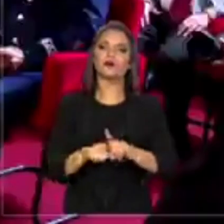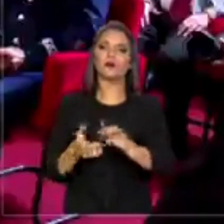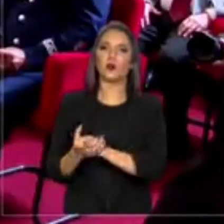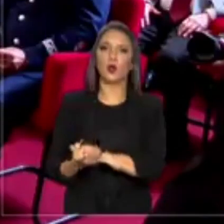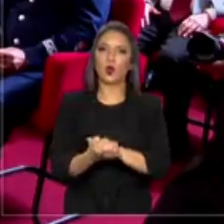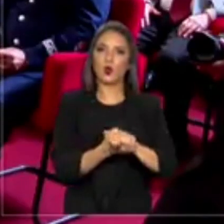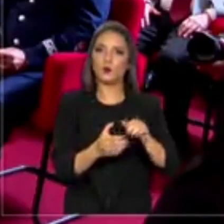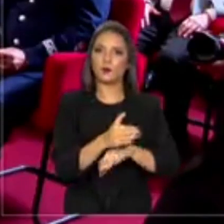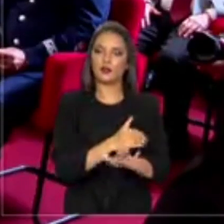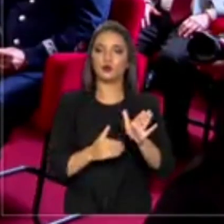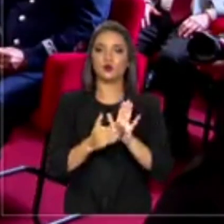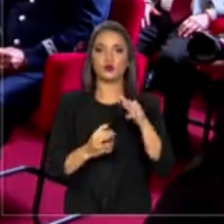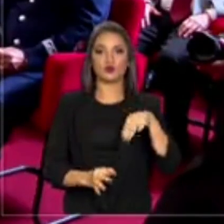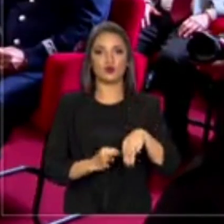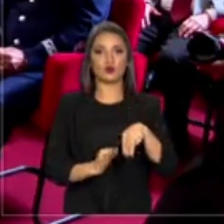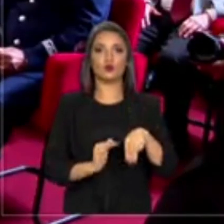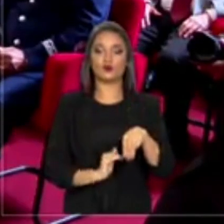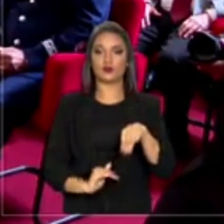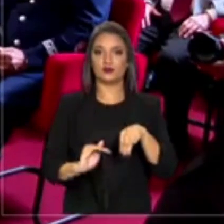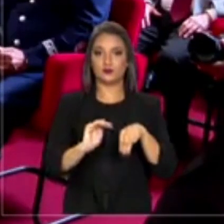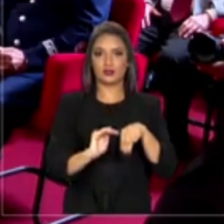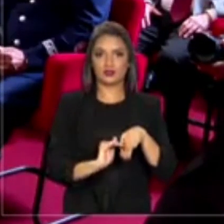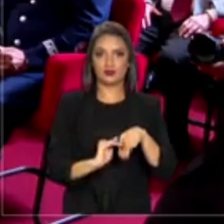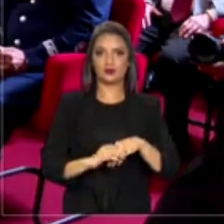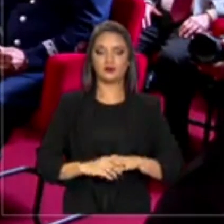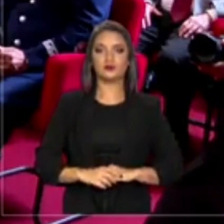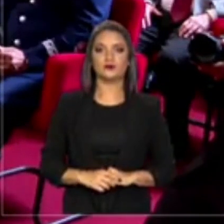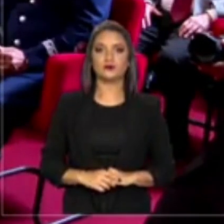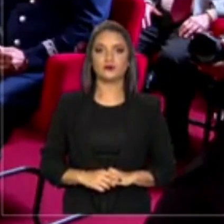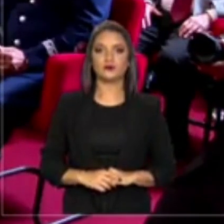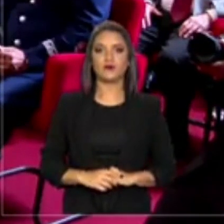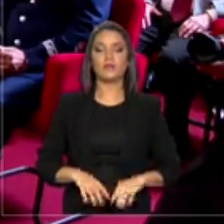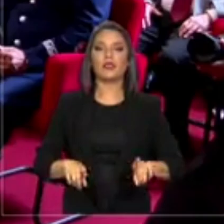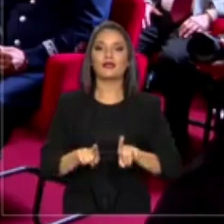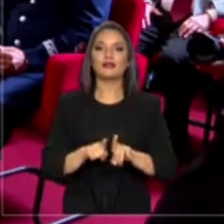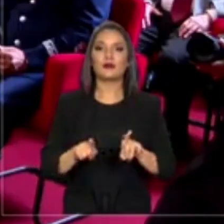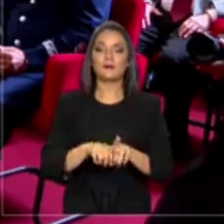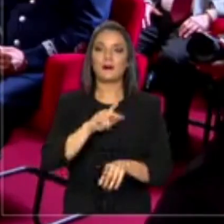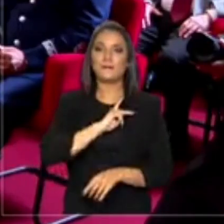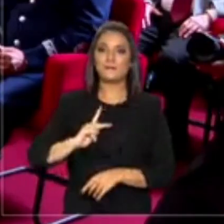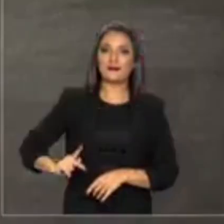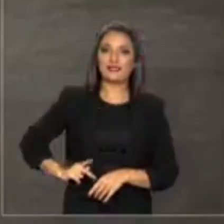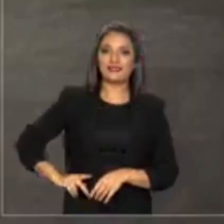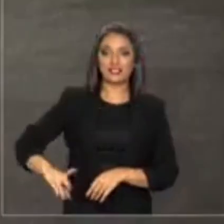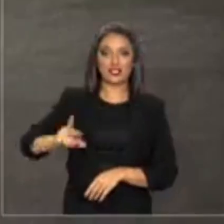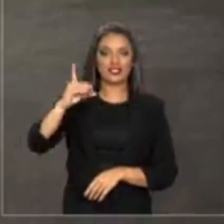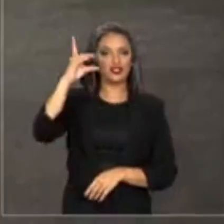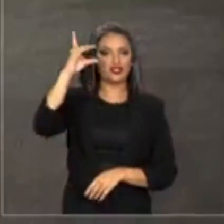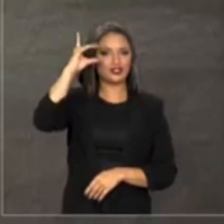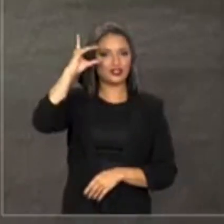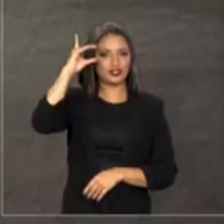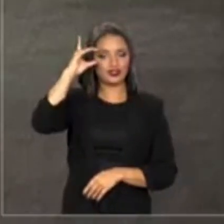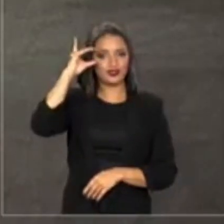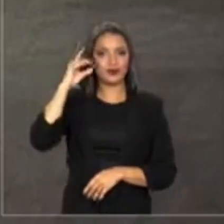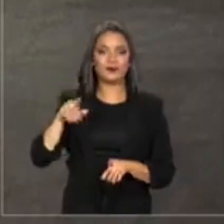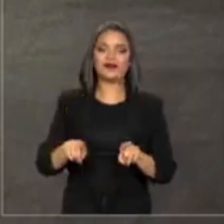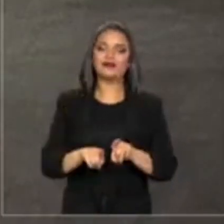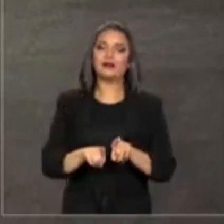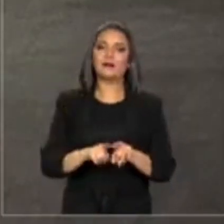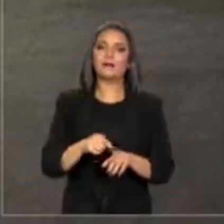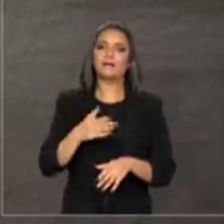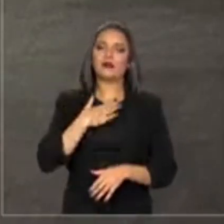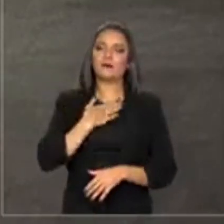os ministros da Corte. Minha querida presidenta Dilma Rousseff, meu querido presidente José